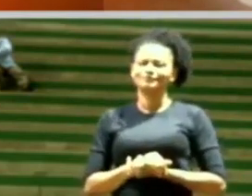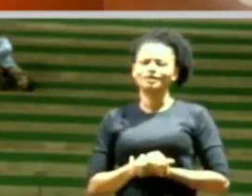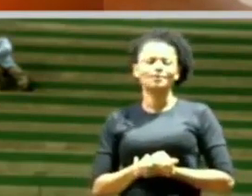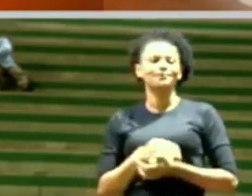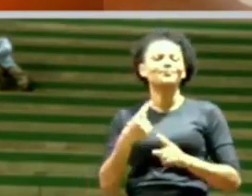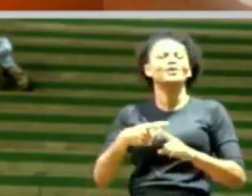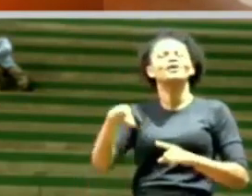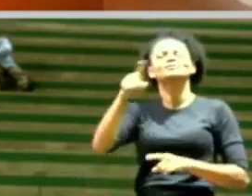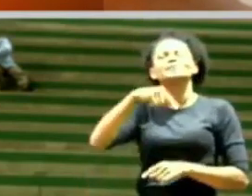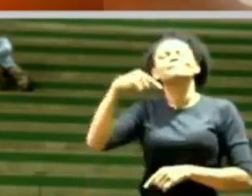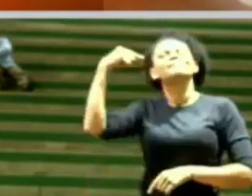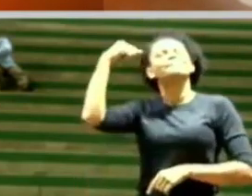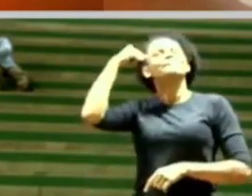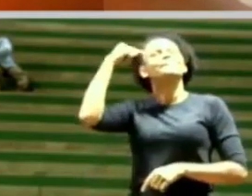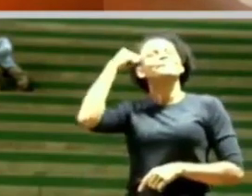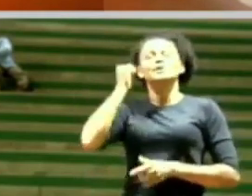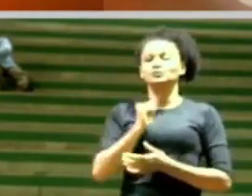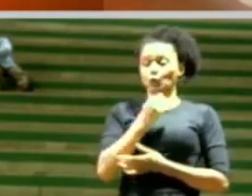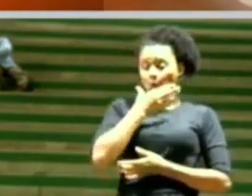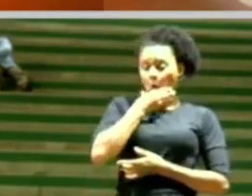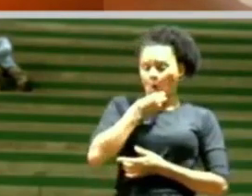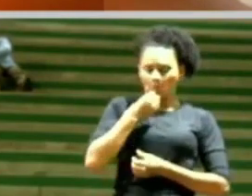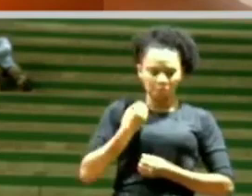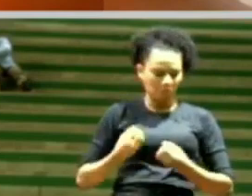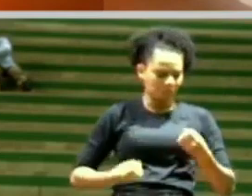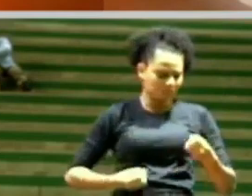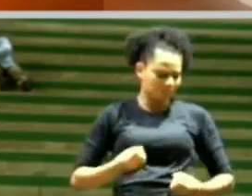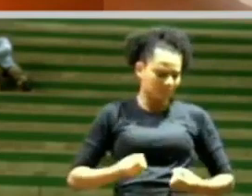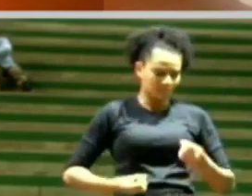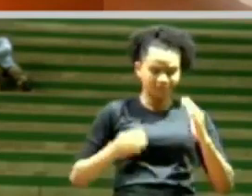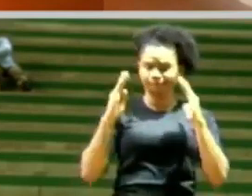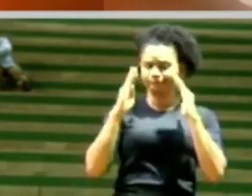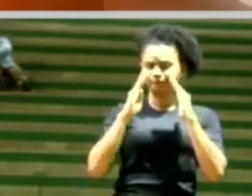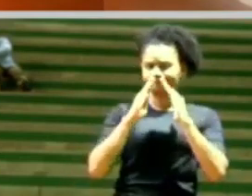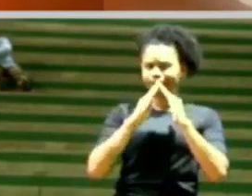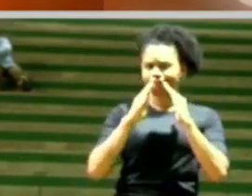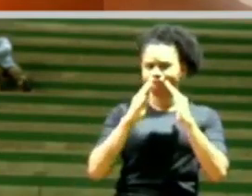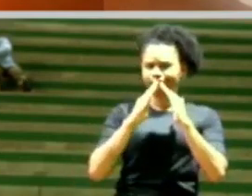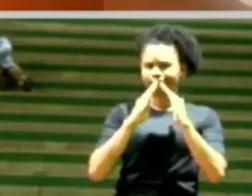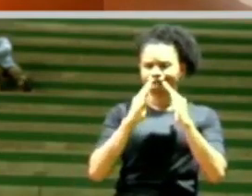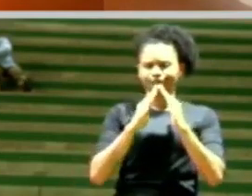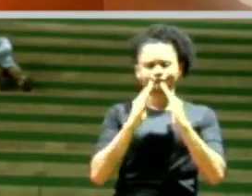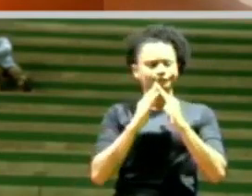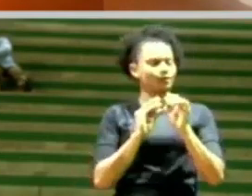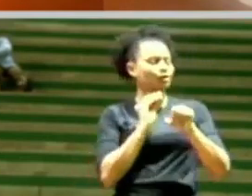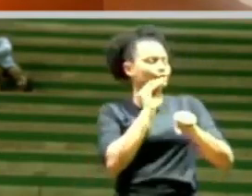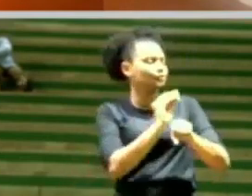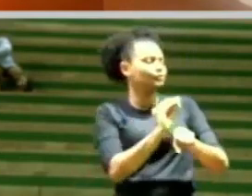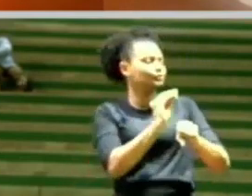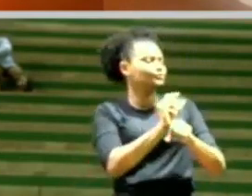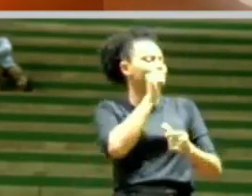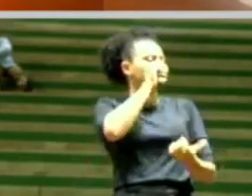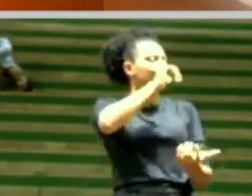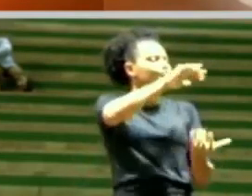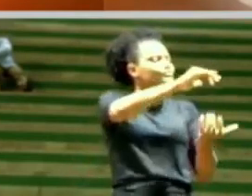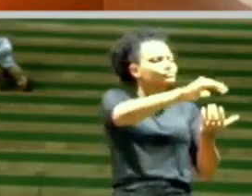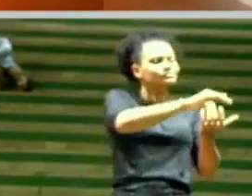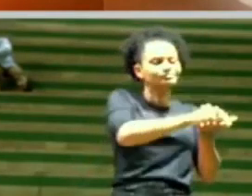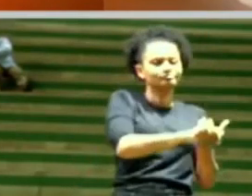Porque você imagina um obreiro em casa, tratando a sua esposa com a